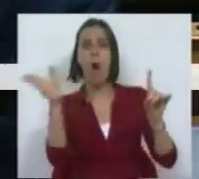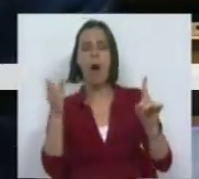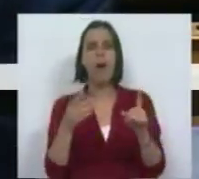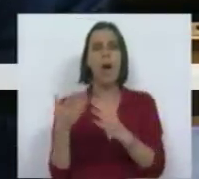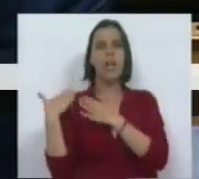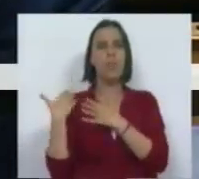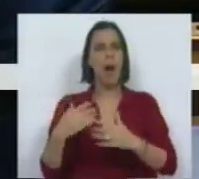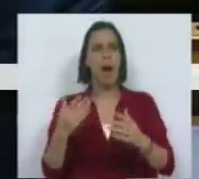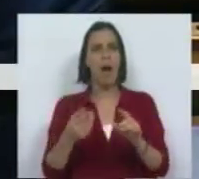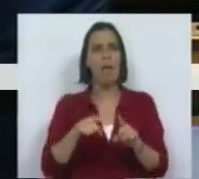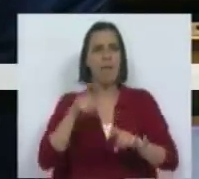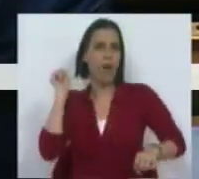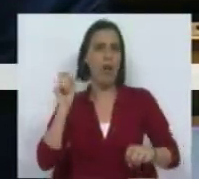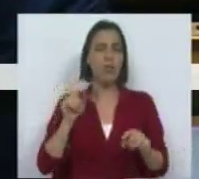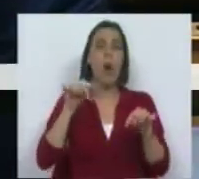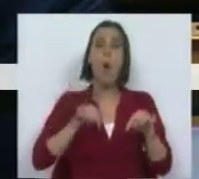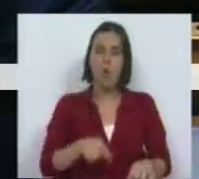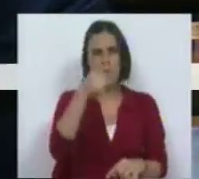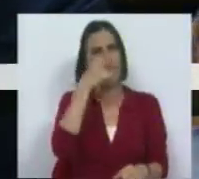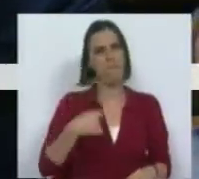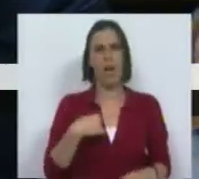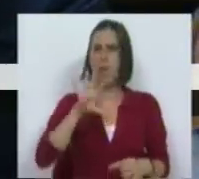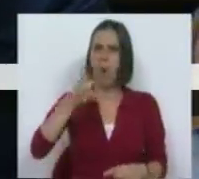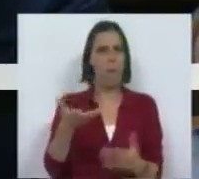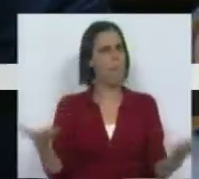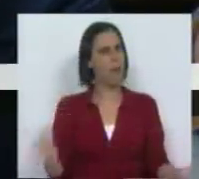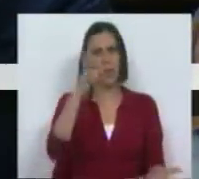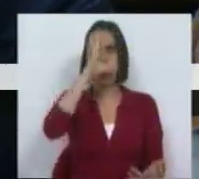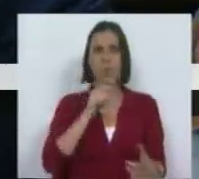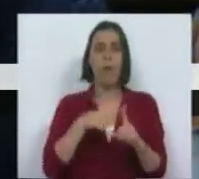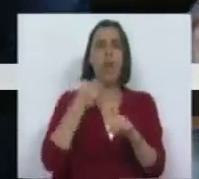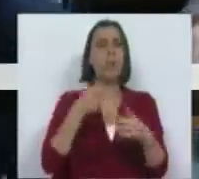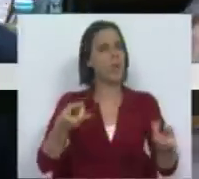responsabilidade. Sr. Primeiro-Ministro, o senhor hoje falhou ao país porque falhou à luta pela liberdade.